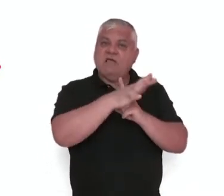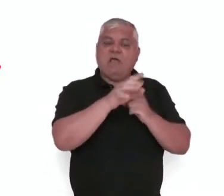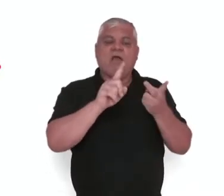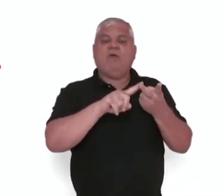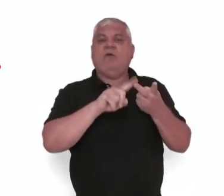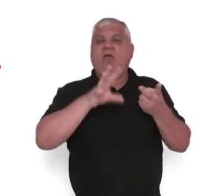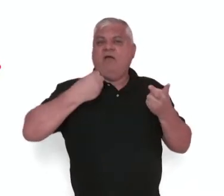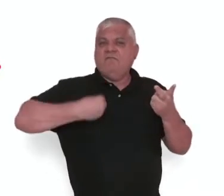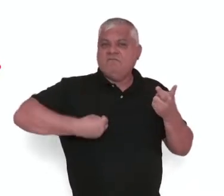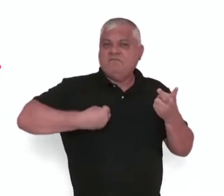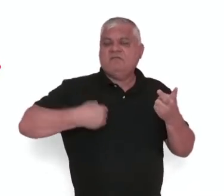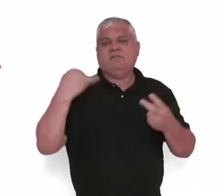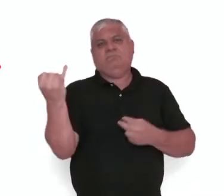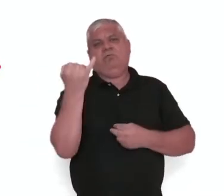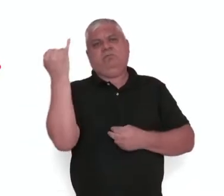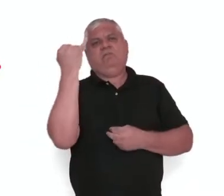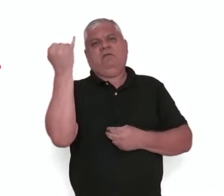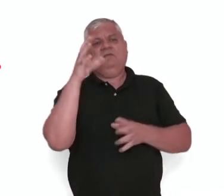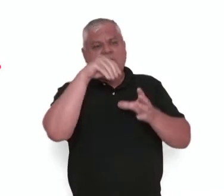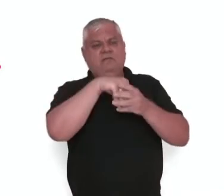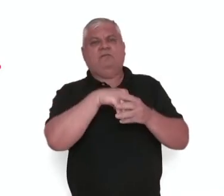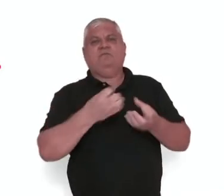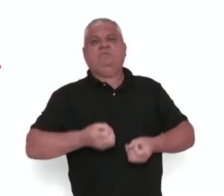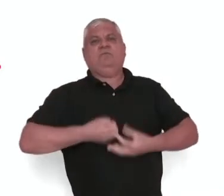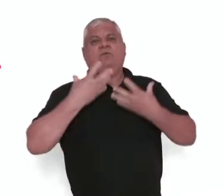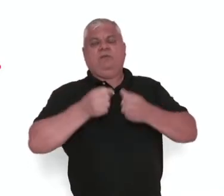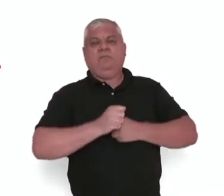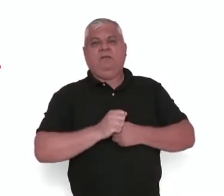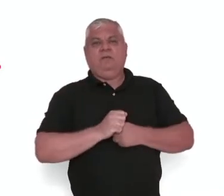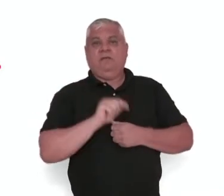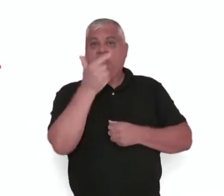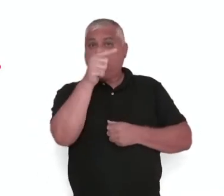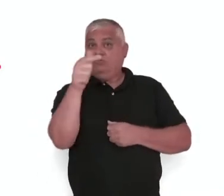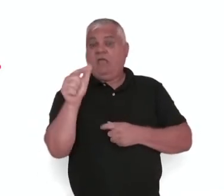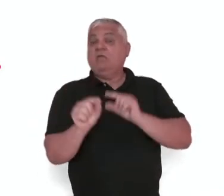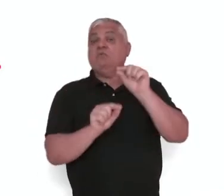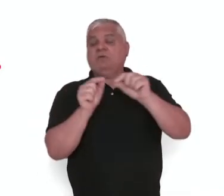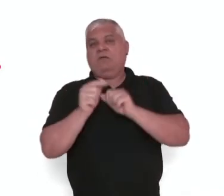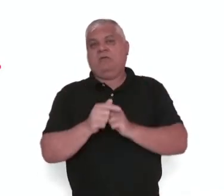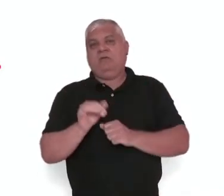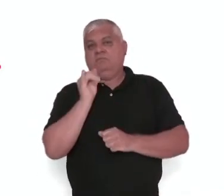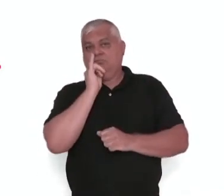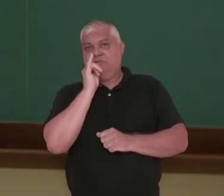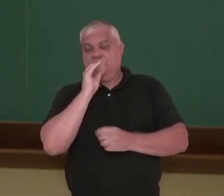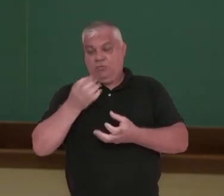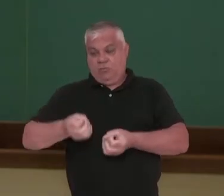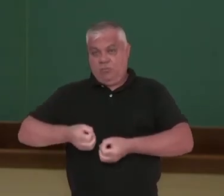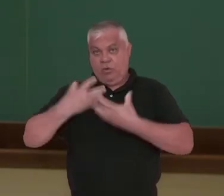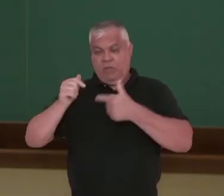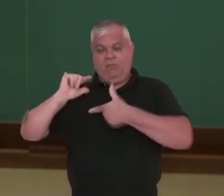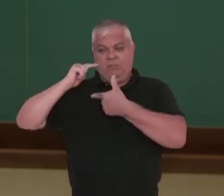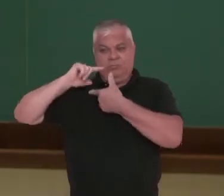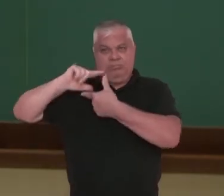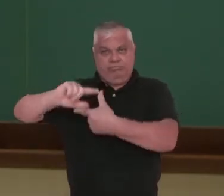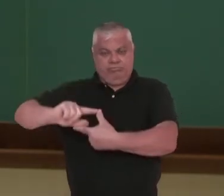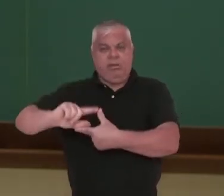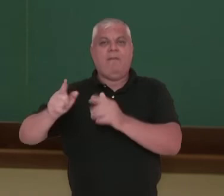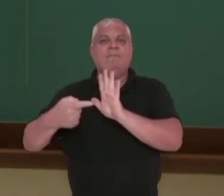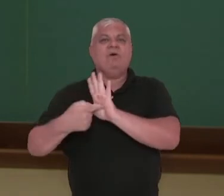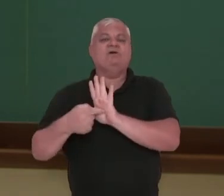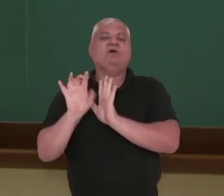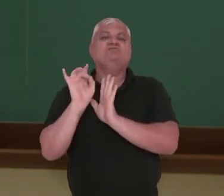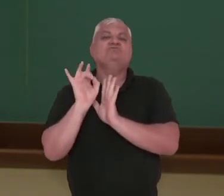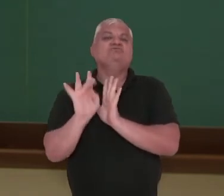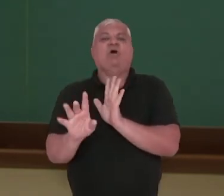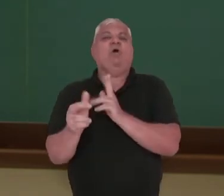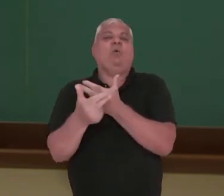que realmente importam, não são tratados em poemas, ou seja, o poema tradicional traz apenas espaço